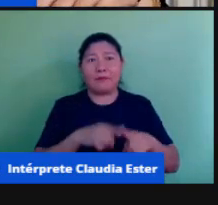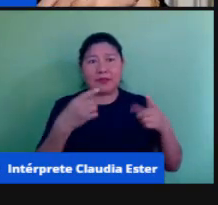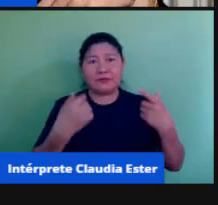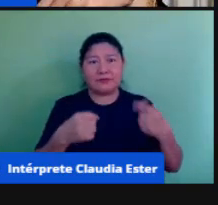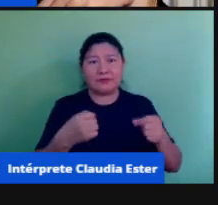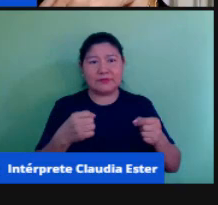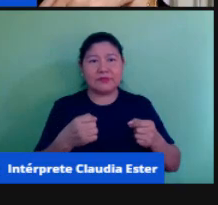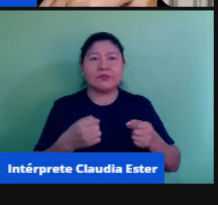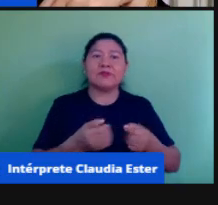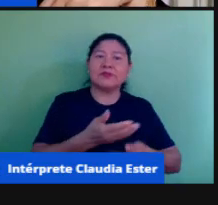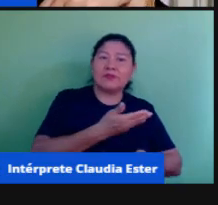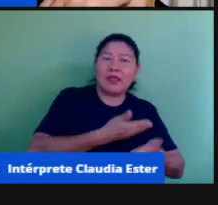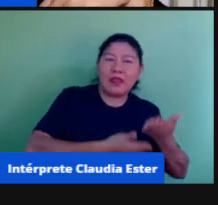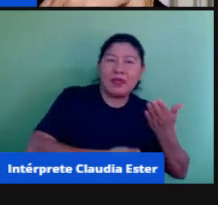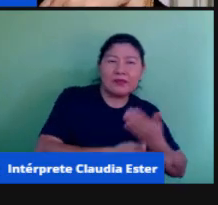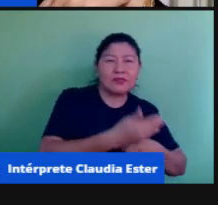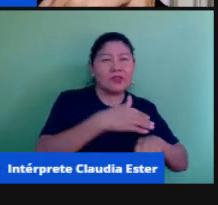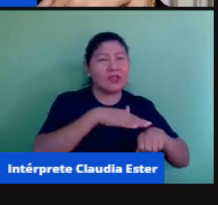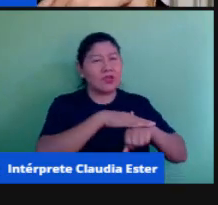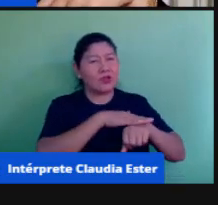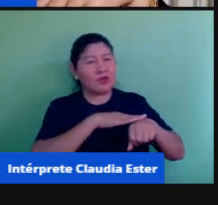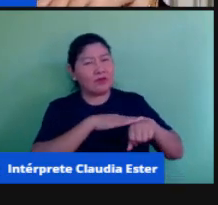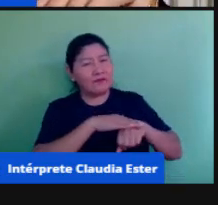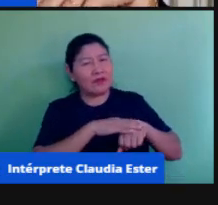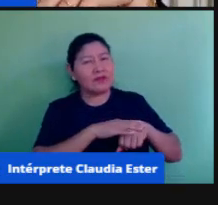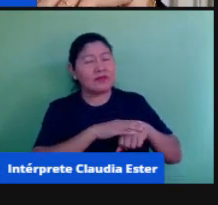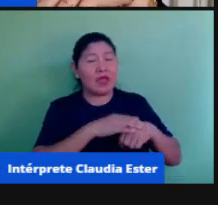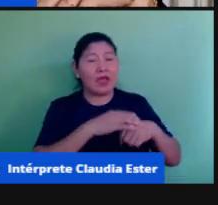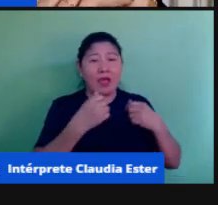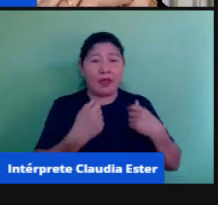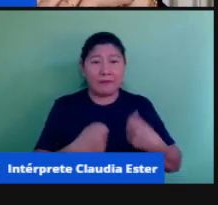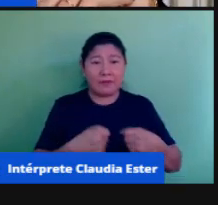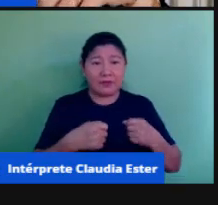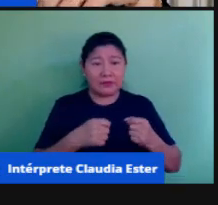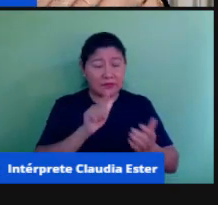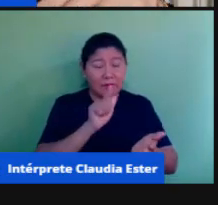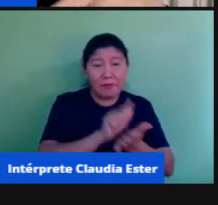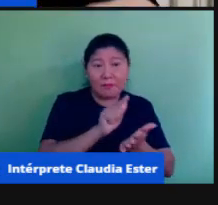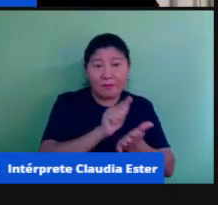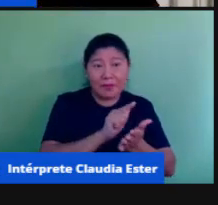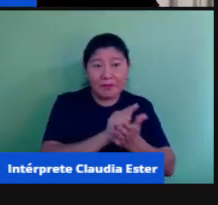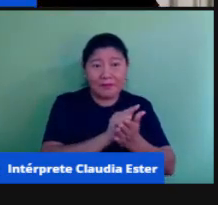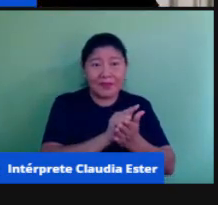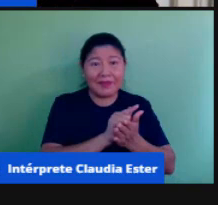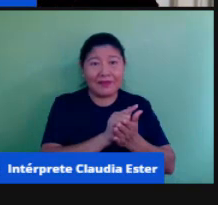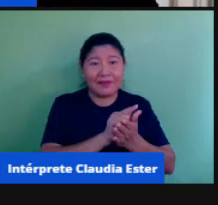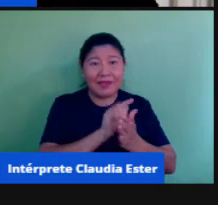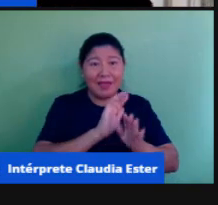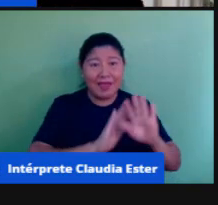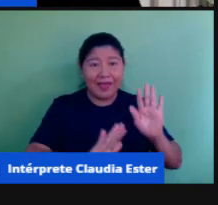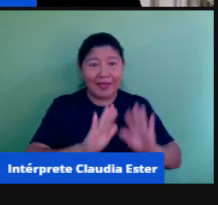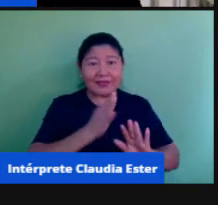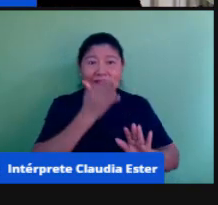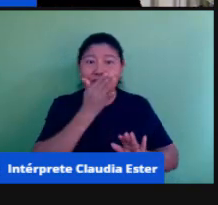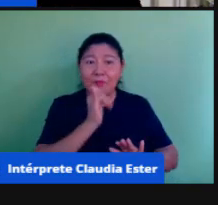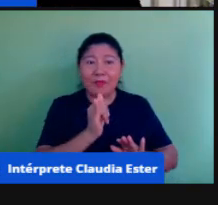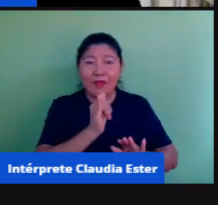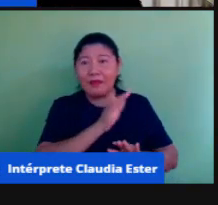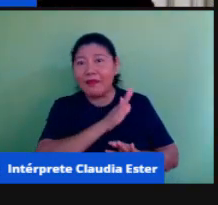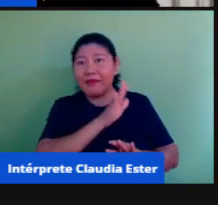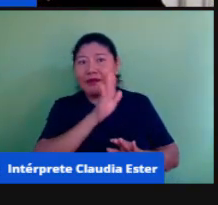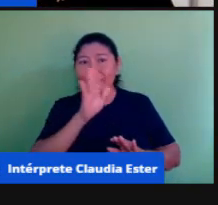seja escrito, mesmo que seja um bilhetinho, sabe? Que o pai vai até a escola